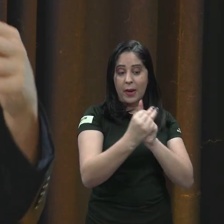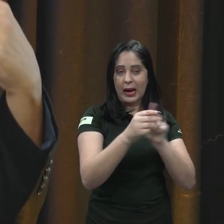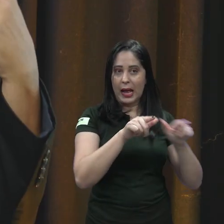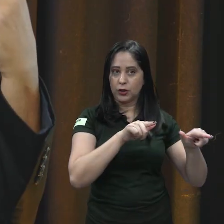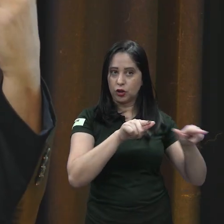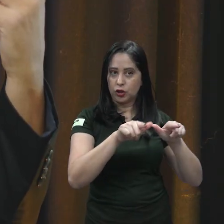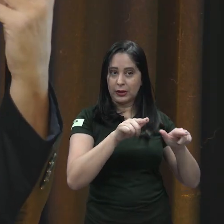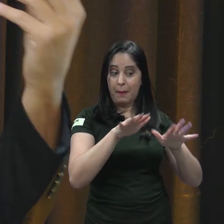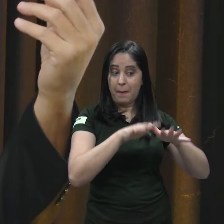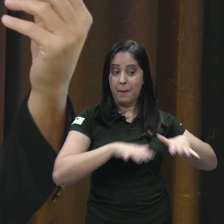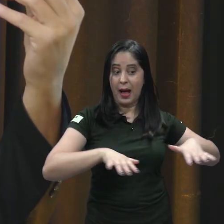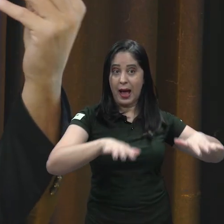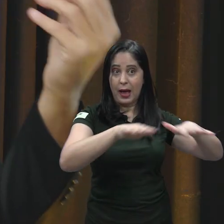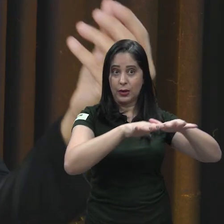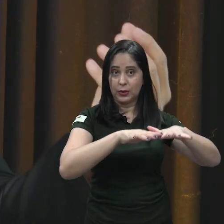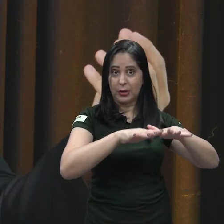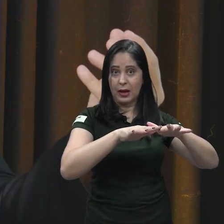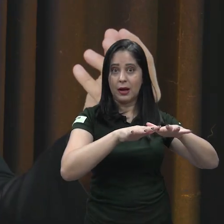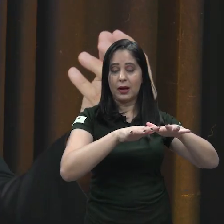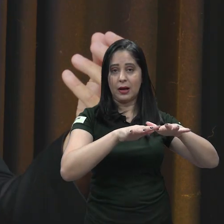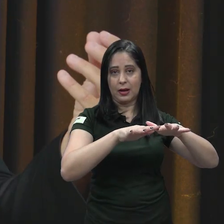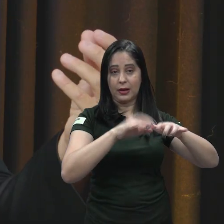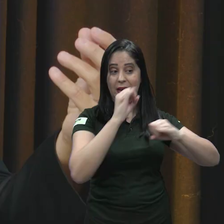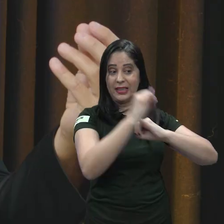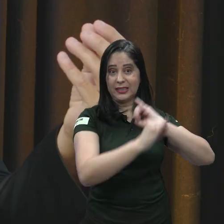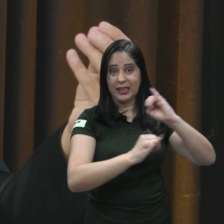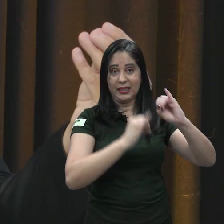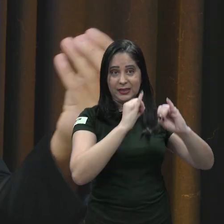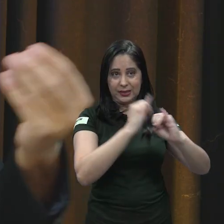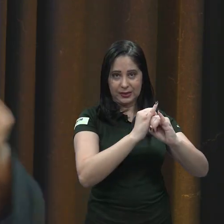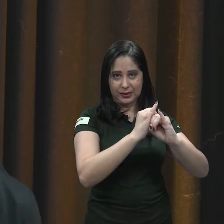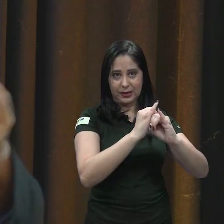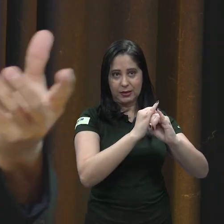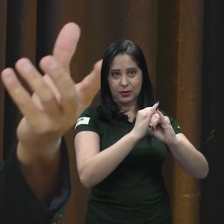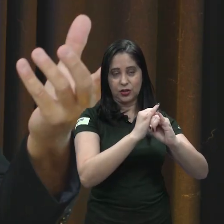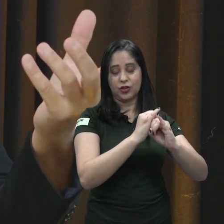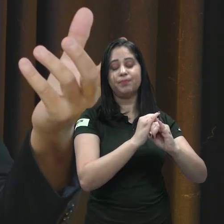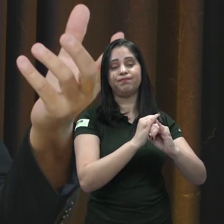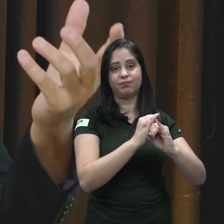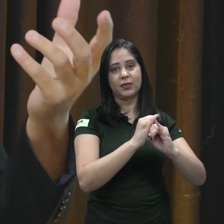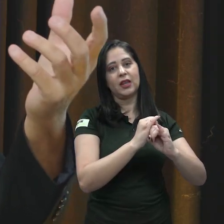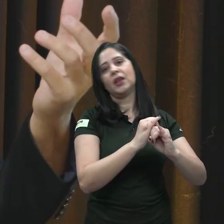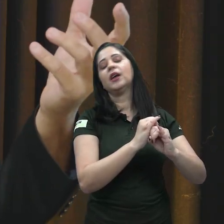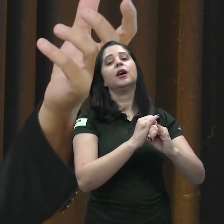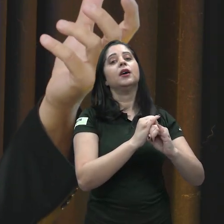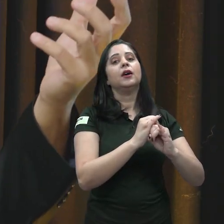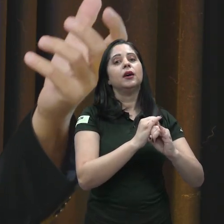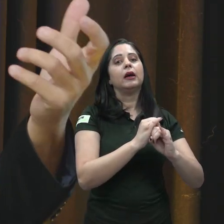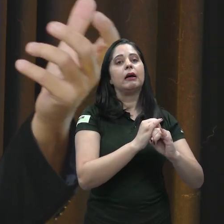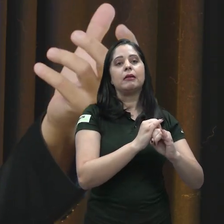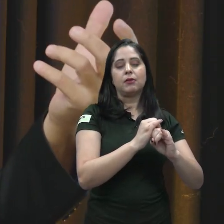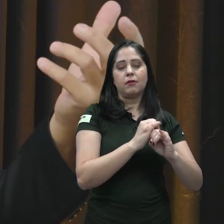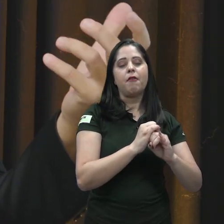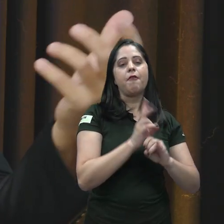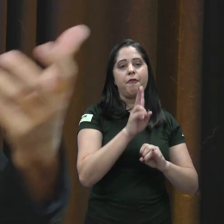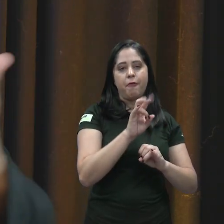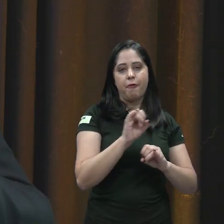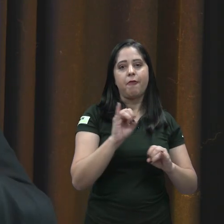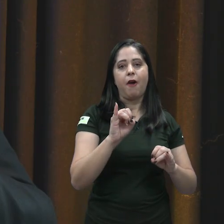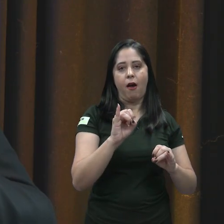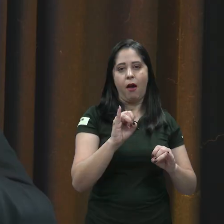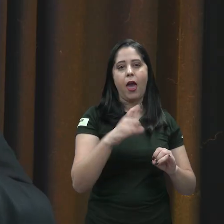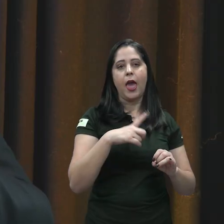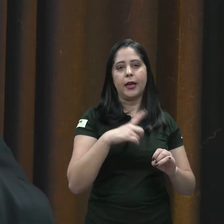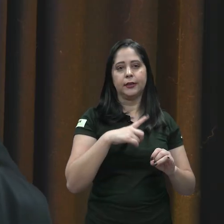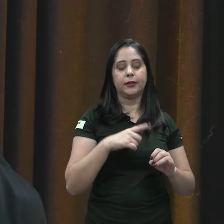de um digital junto com o físico, né? Eu chamo de o phygital. Então, assim, se a pessoa se preparar para